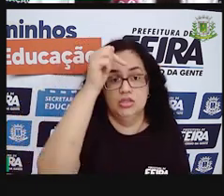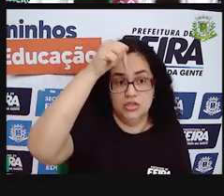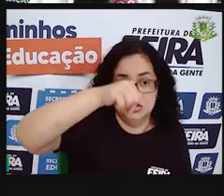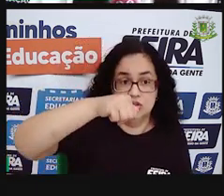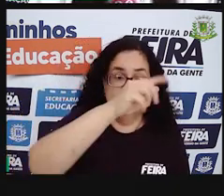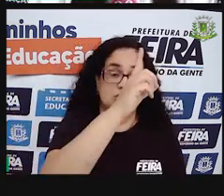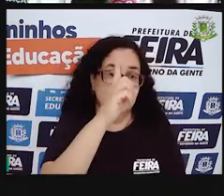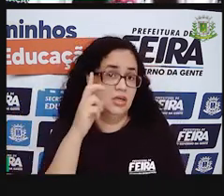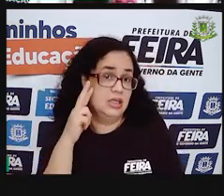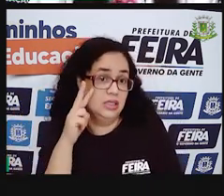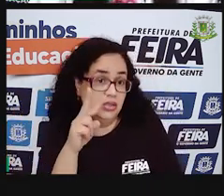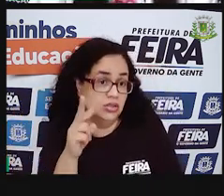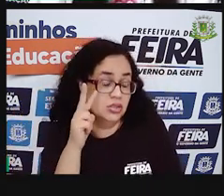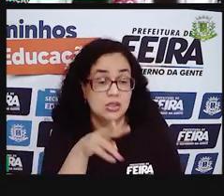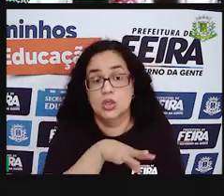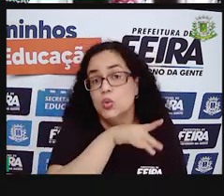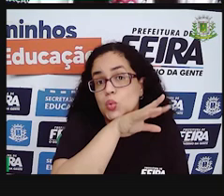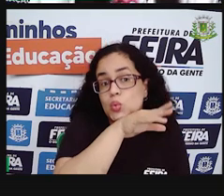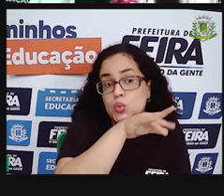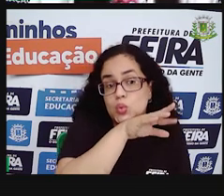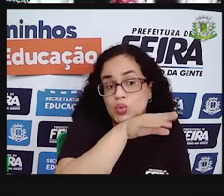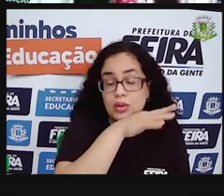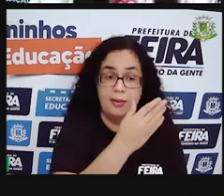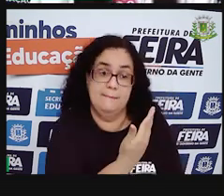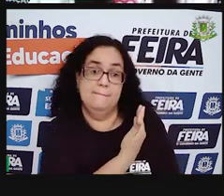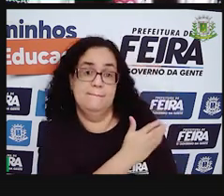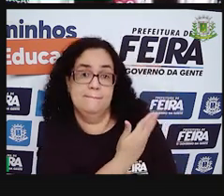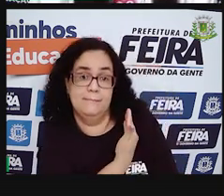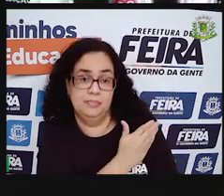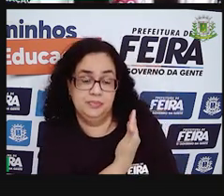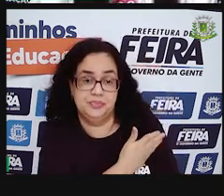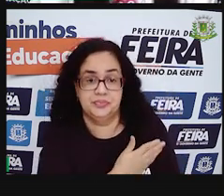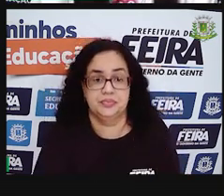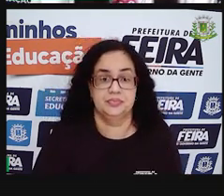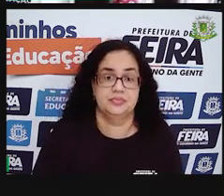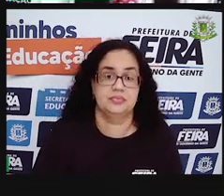com essa visão negativa, preconceituosa.